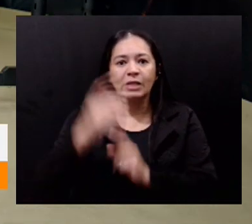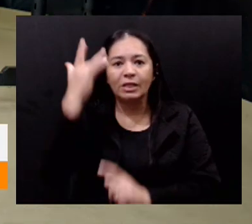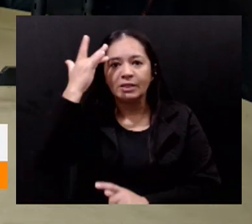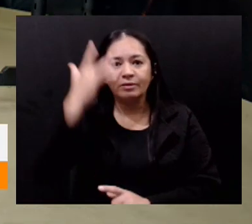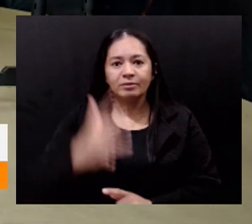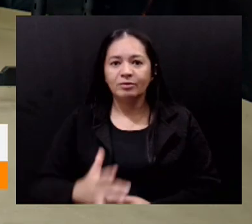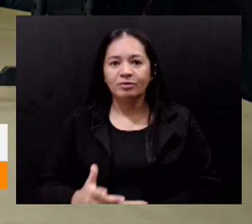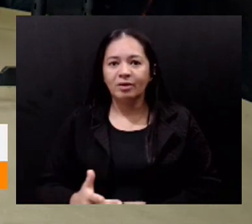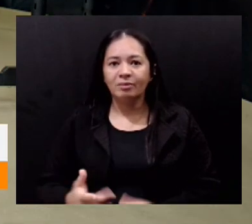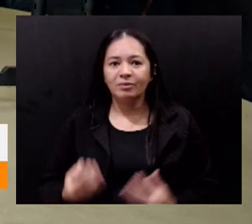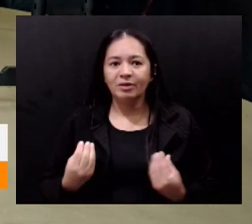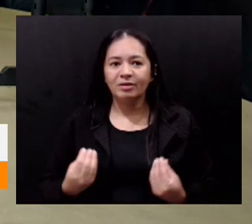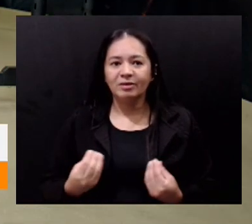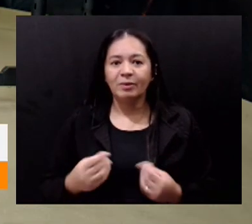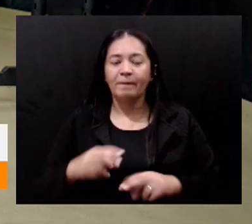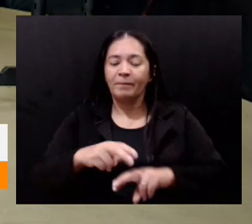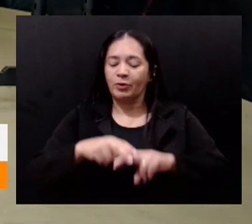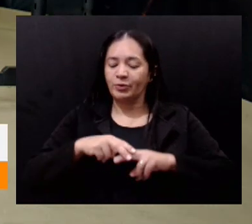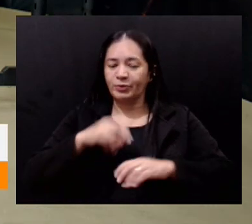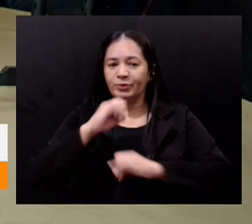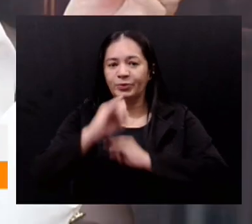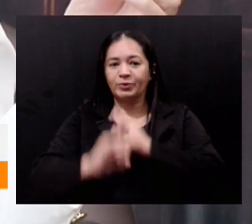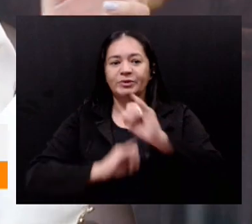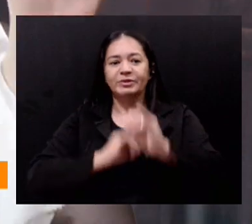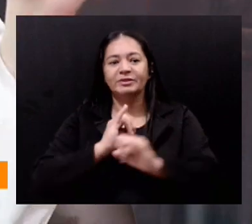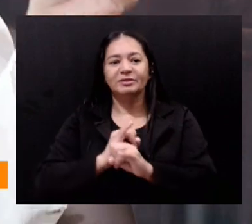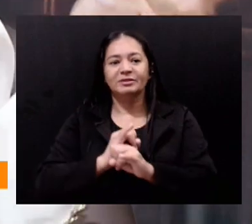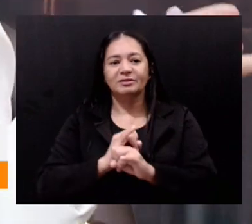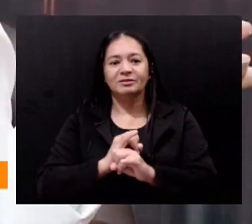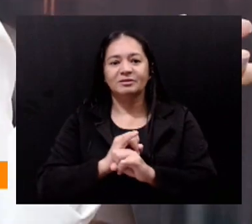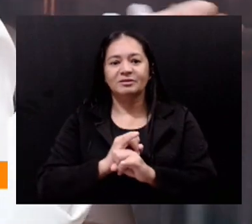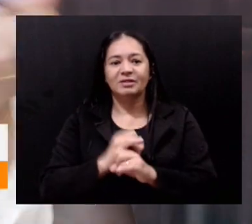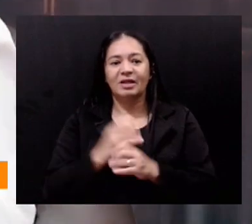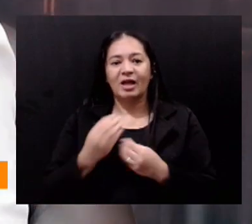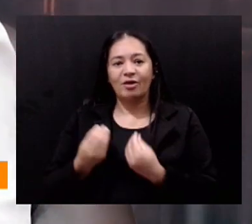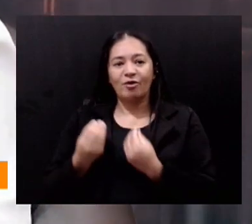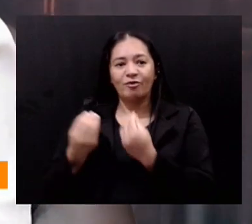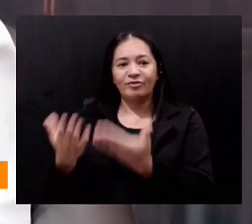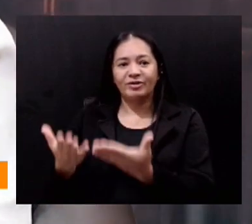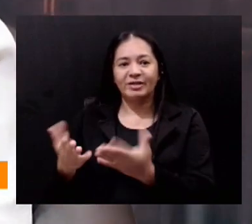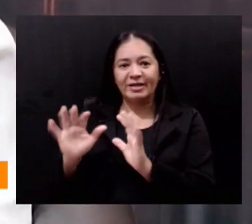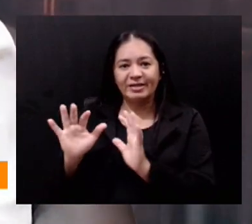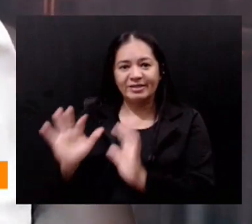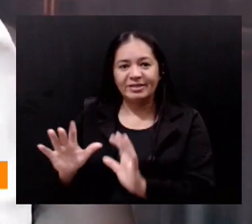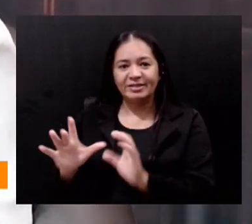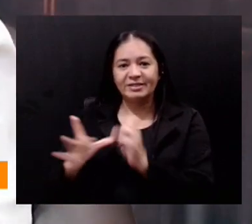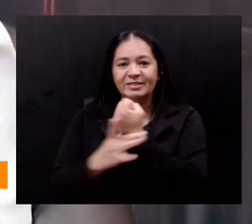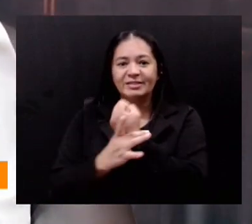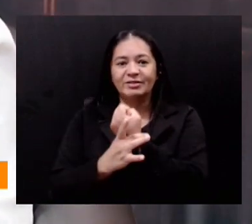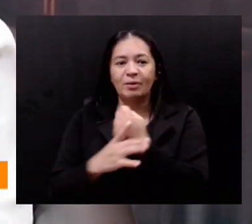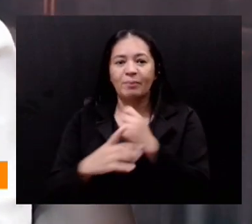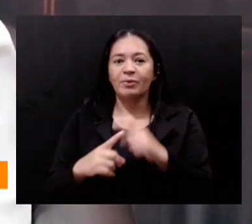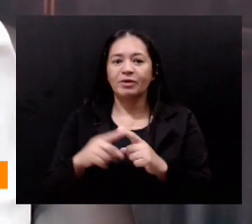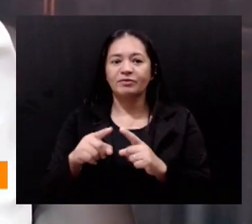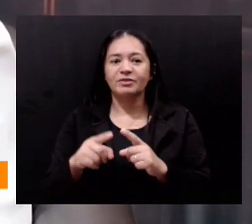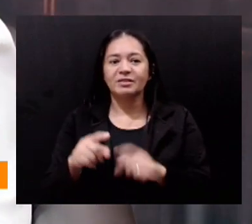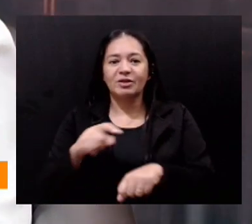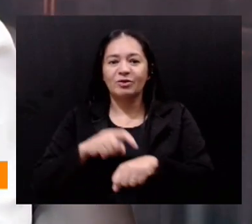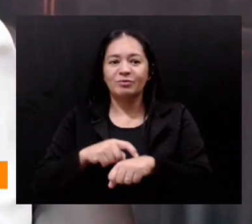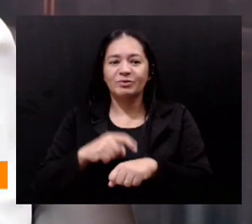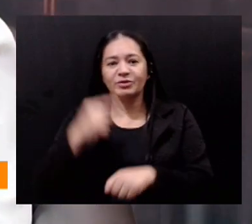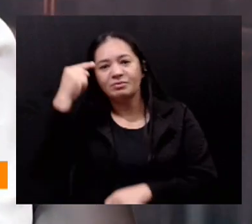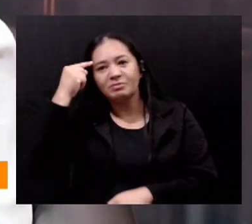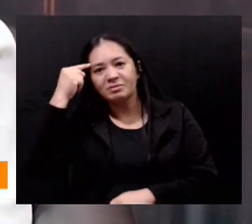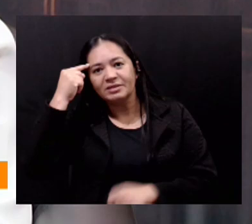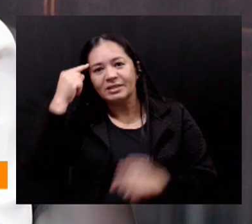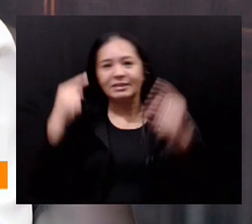uma forma geral, online, ela te traz essa segurança, porque Sim. você tem uns minutinhos para pensar, para pesquisar, Uhum.